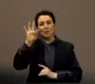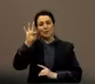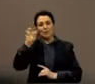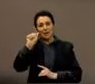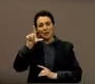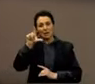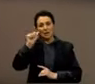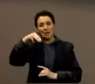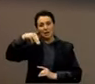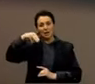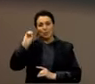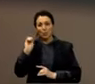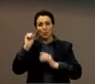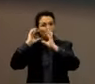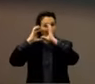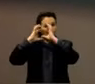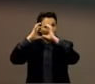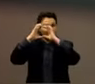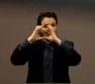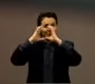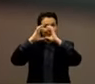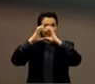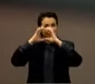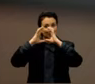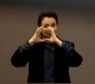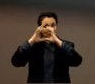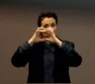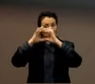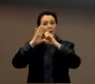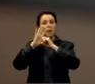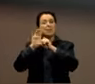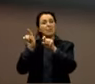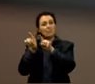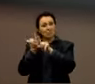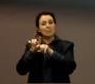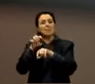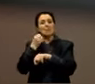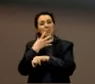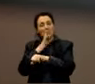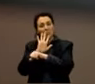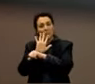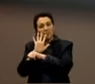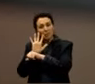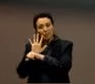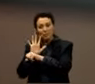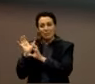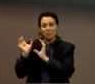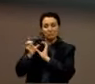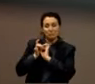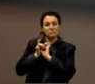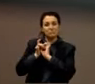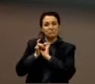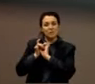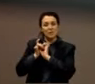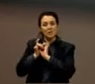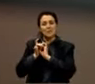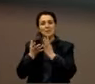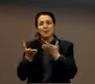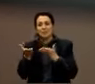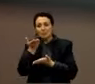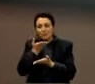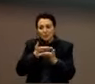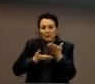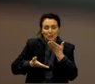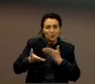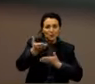encéfalo. O hipotálamo também, ele vai auxiliar aí nesse casamento, nessa conversa aí